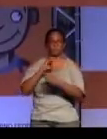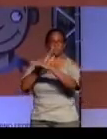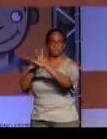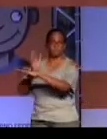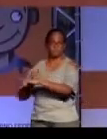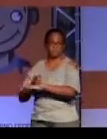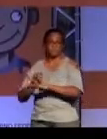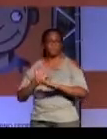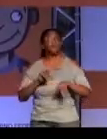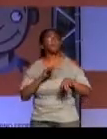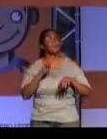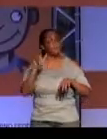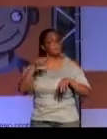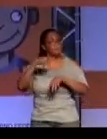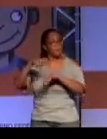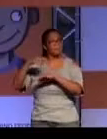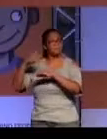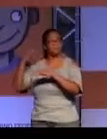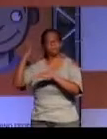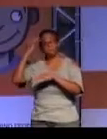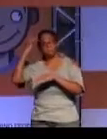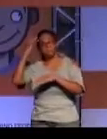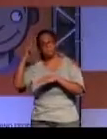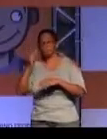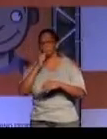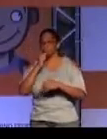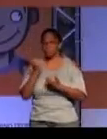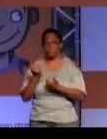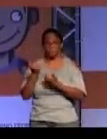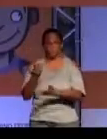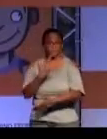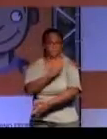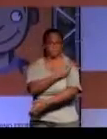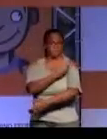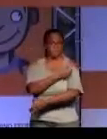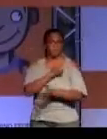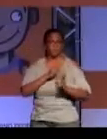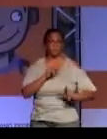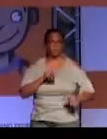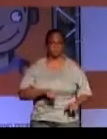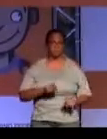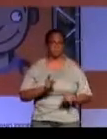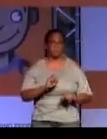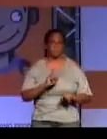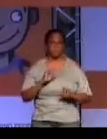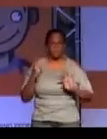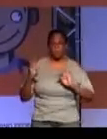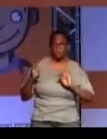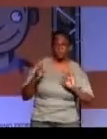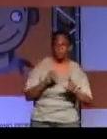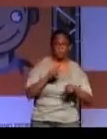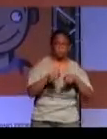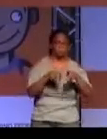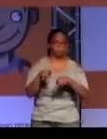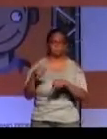em países desenvolvidos, não tem oferta de vacina para toda a